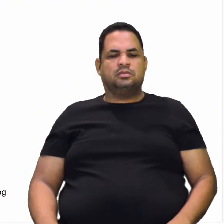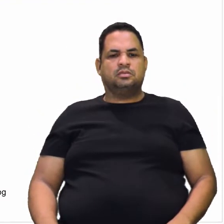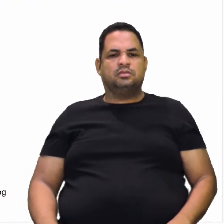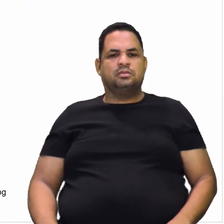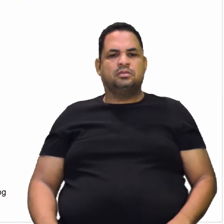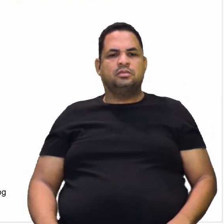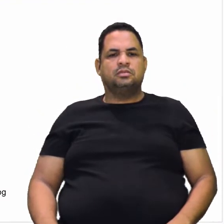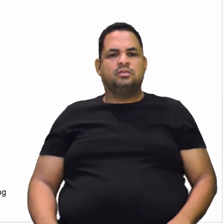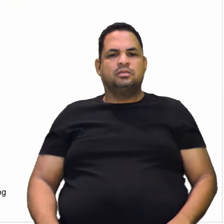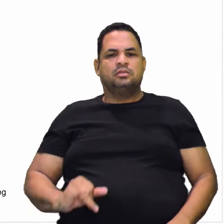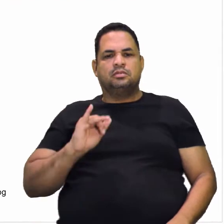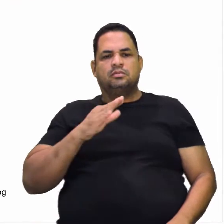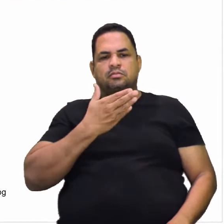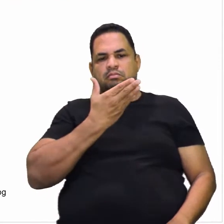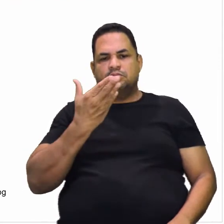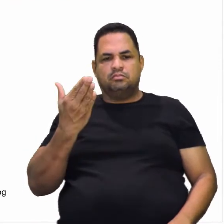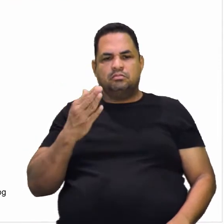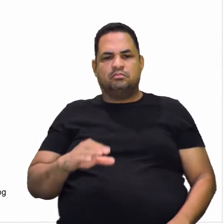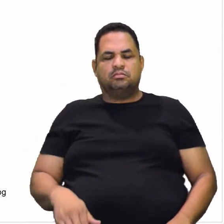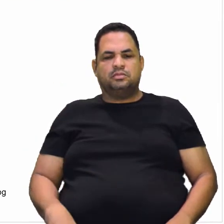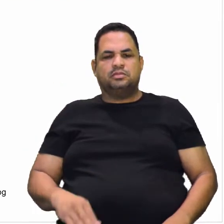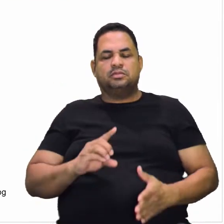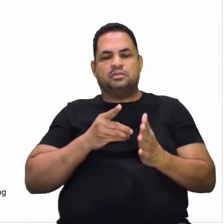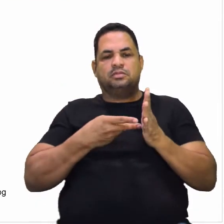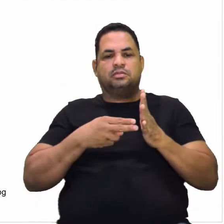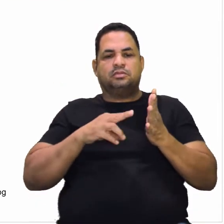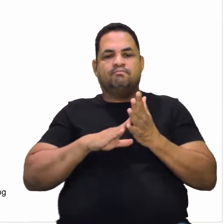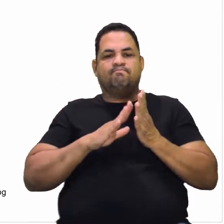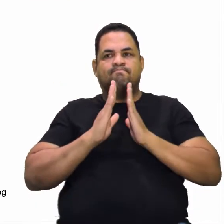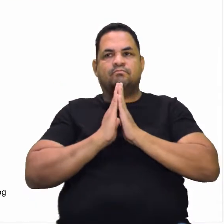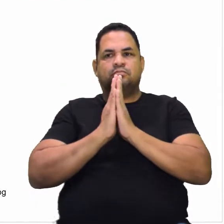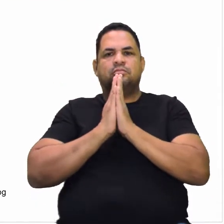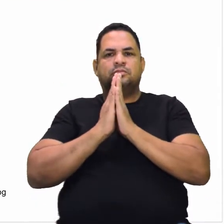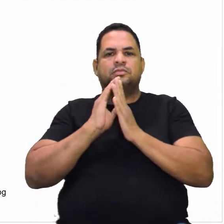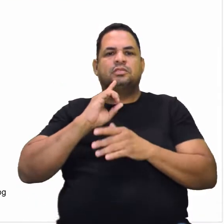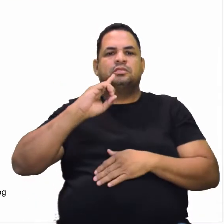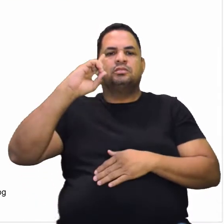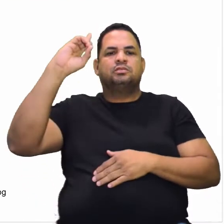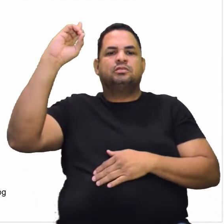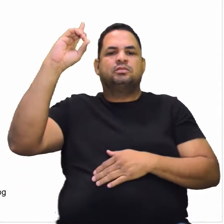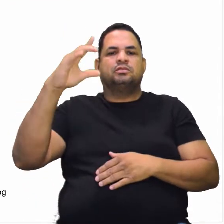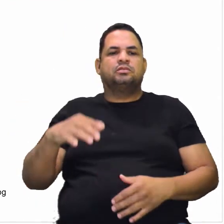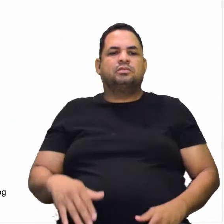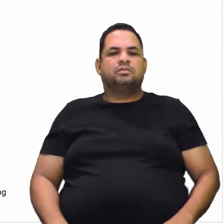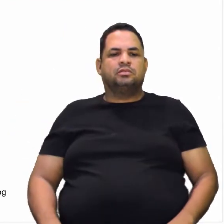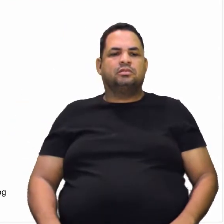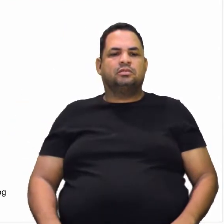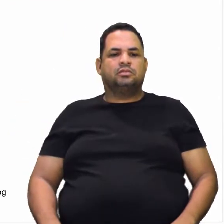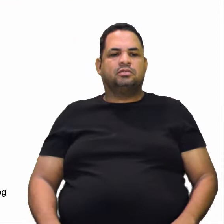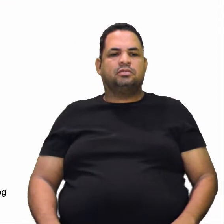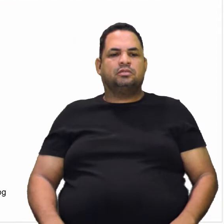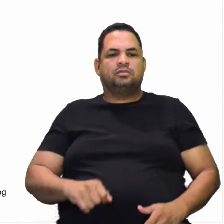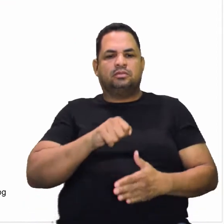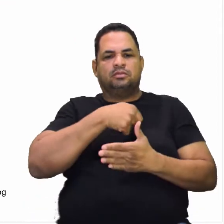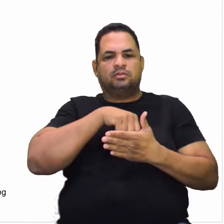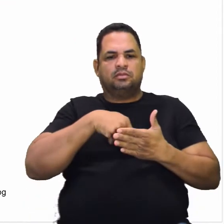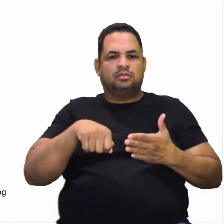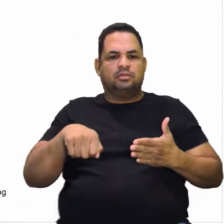Iepos, hieróis, que significa sagrado, e gleiphen, que